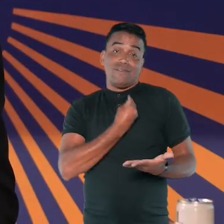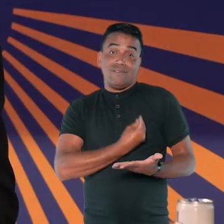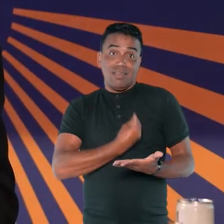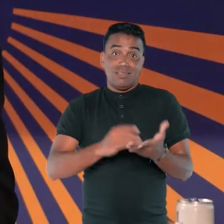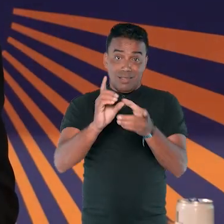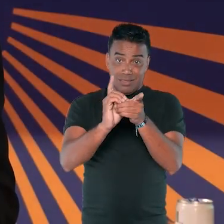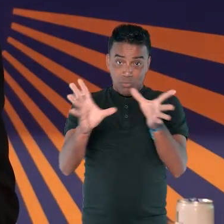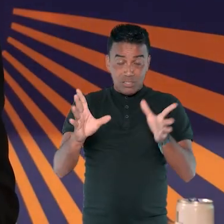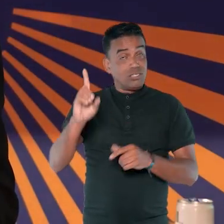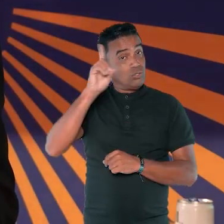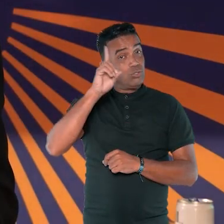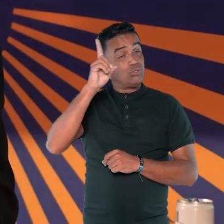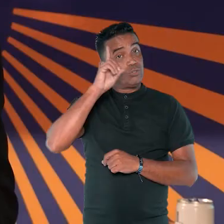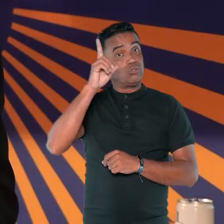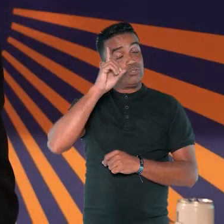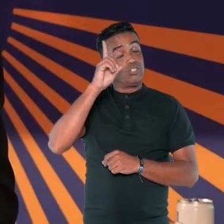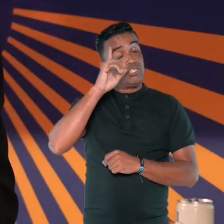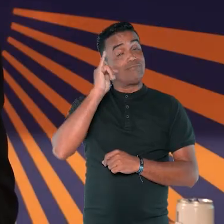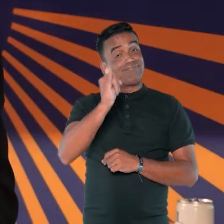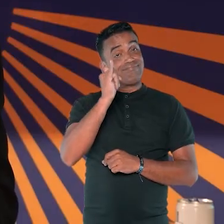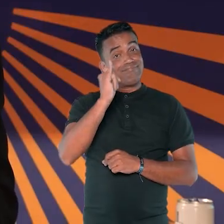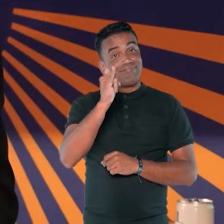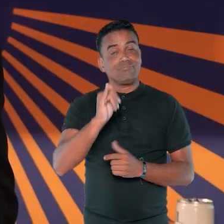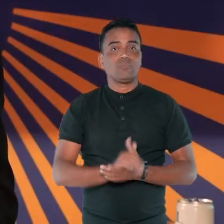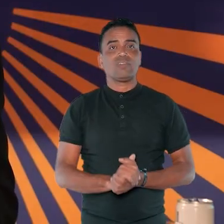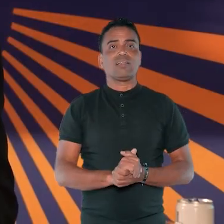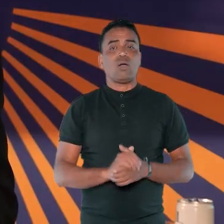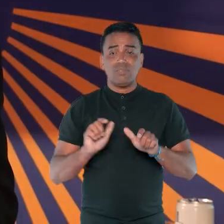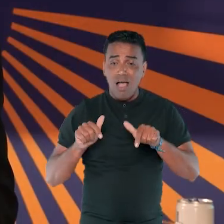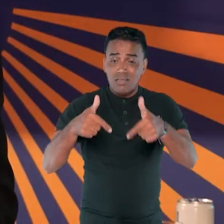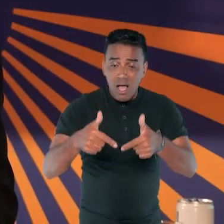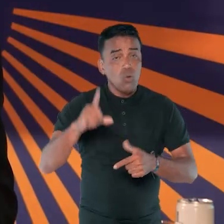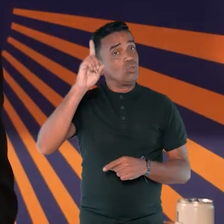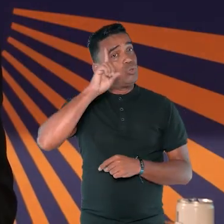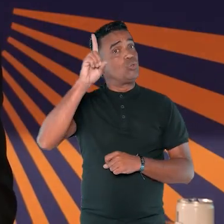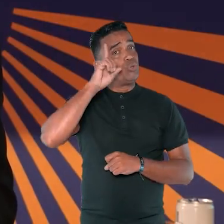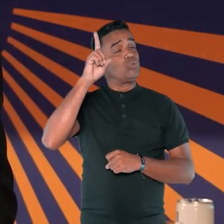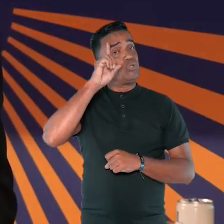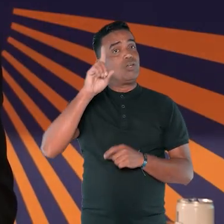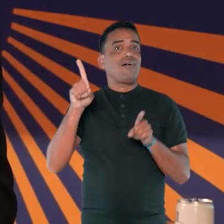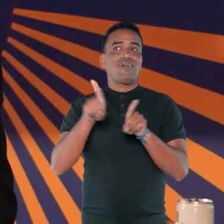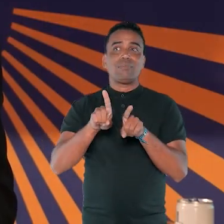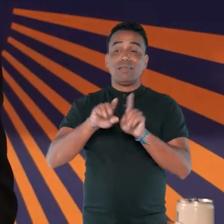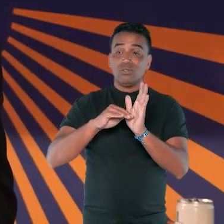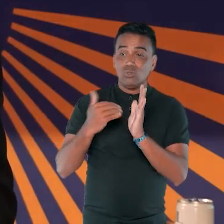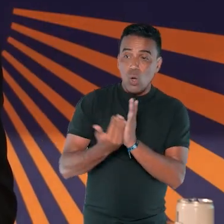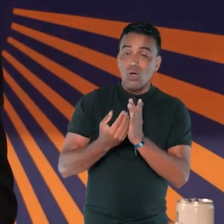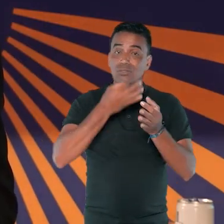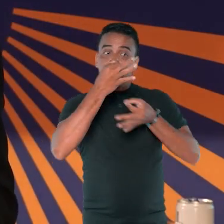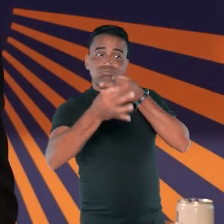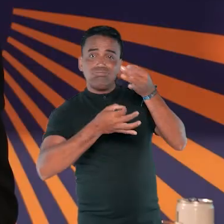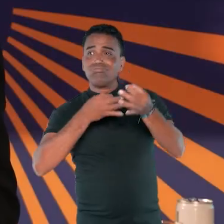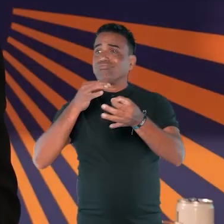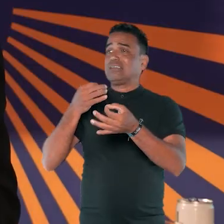todo dia, como eu não me canso de repetir. E este fazer todo dia lida com todos os lados